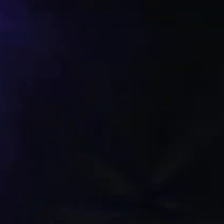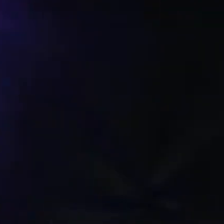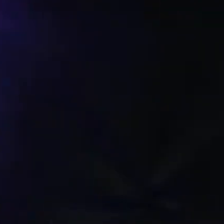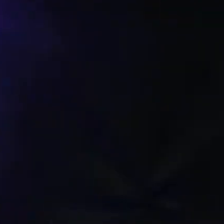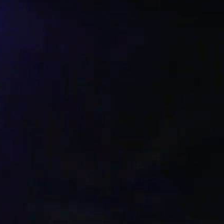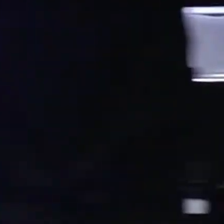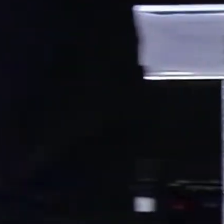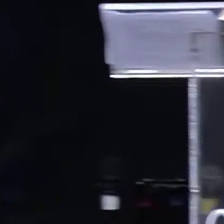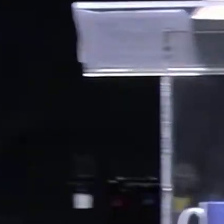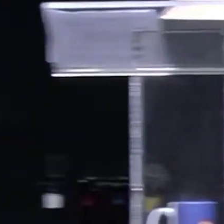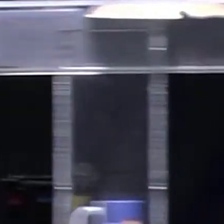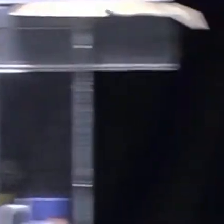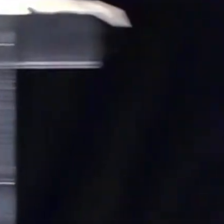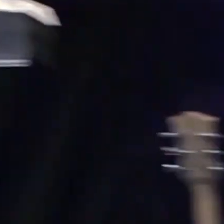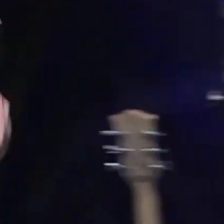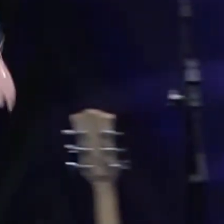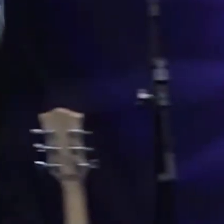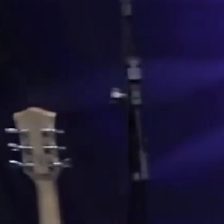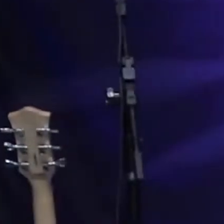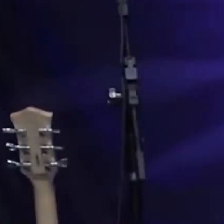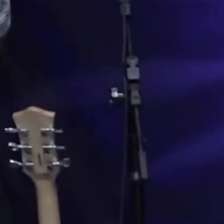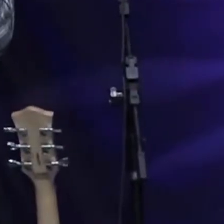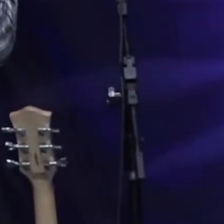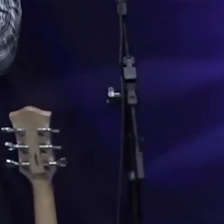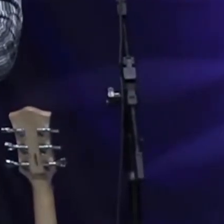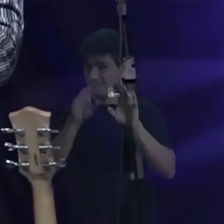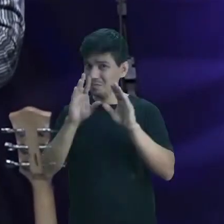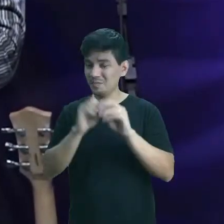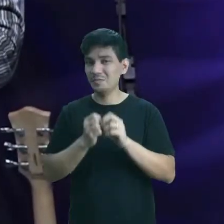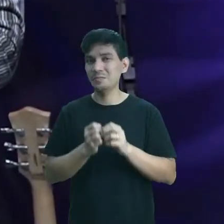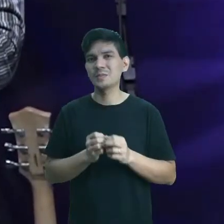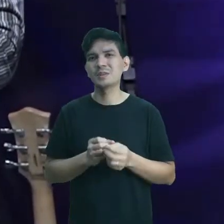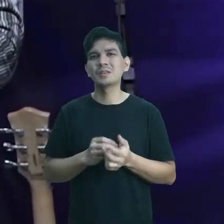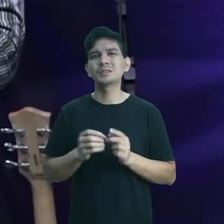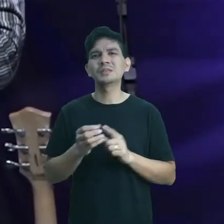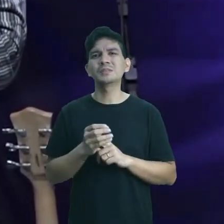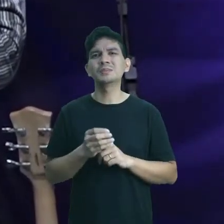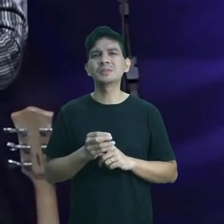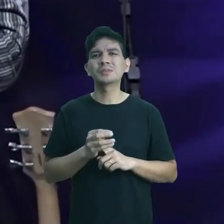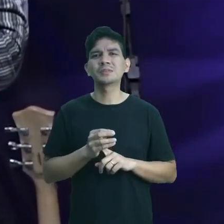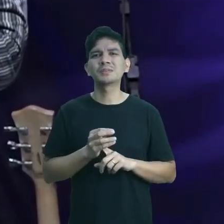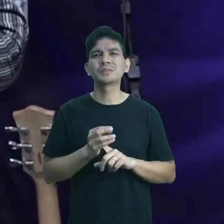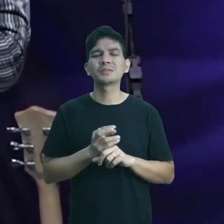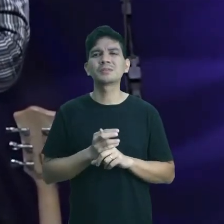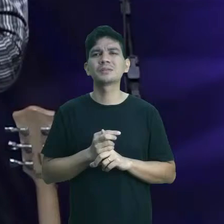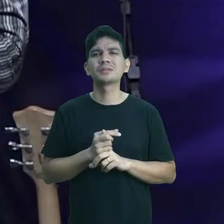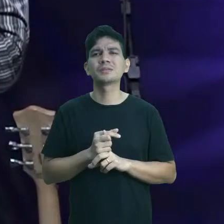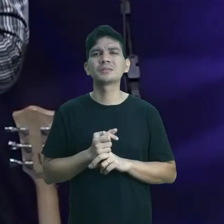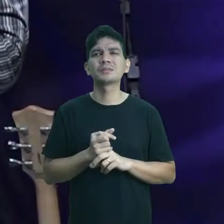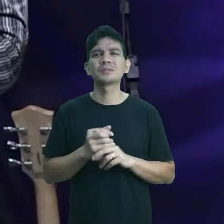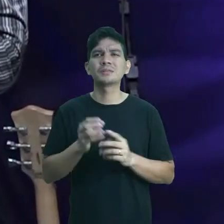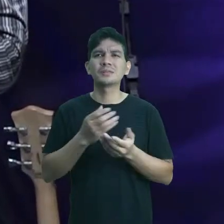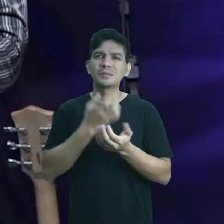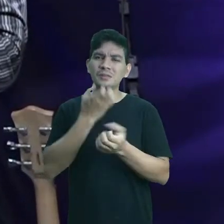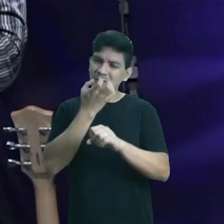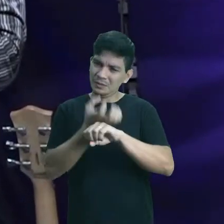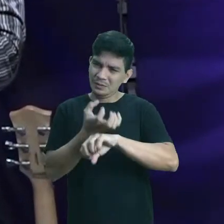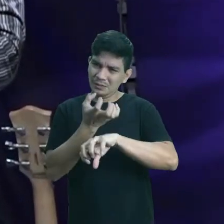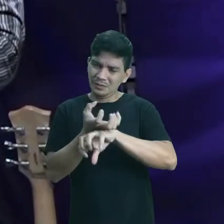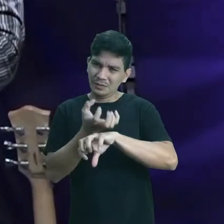Não, a Bíblia ensina sobre disciplina. É a Bíblia que fala, não sou eu não.